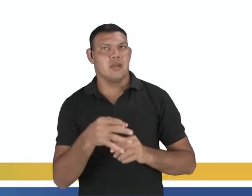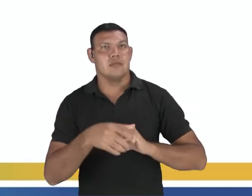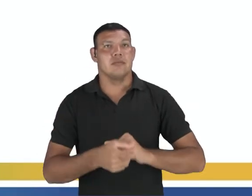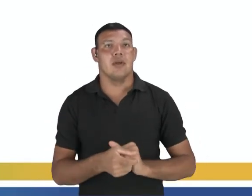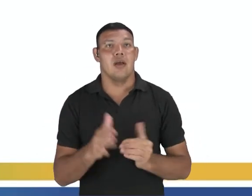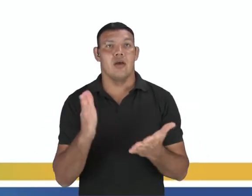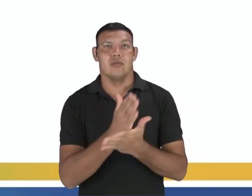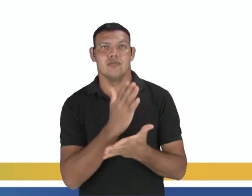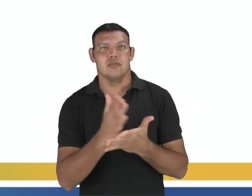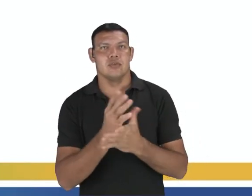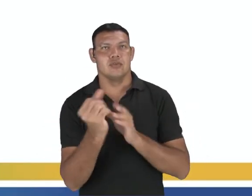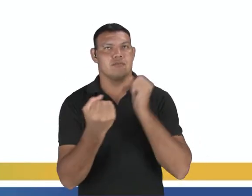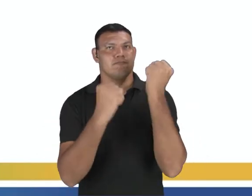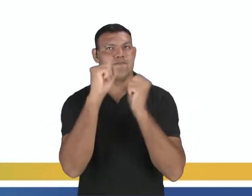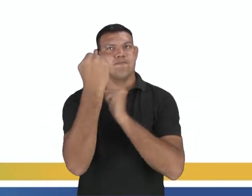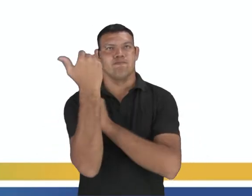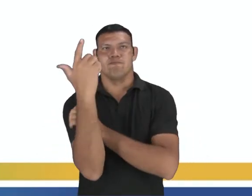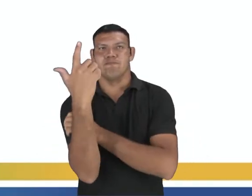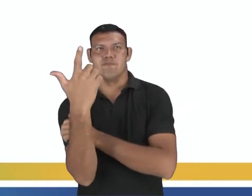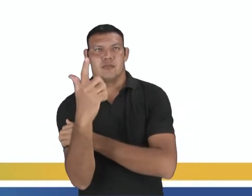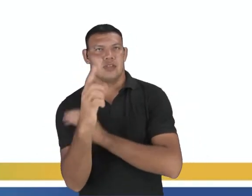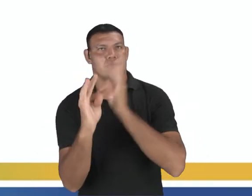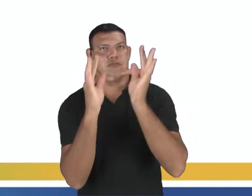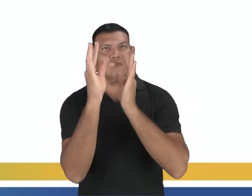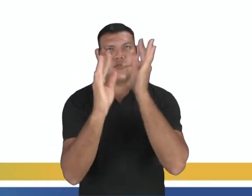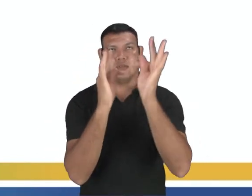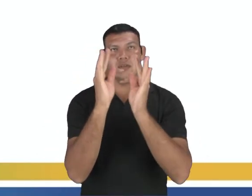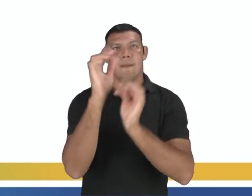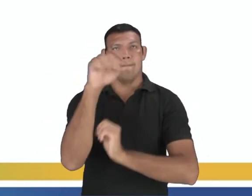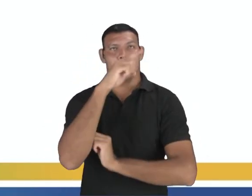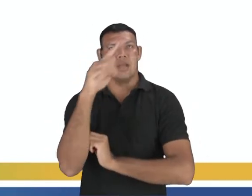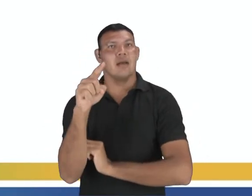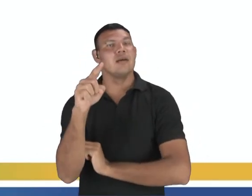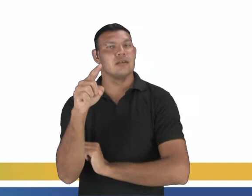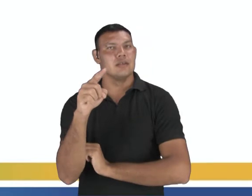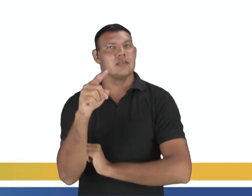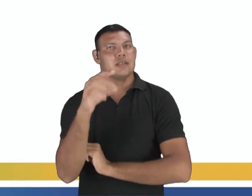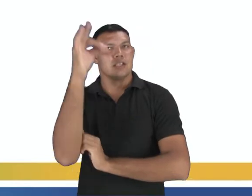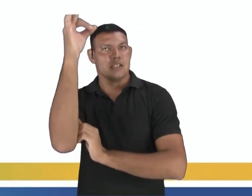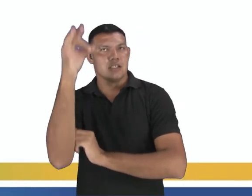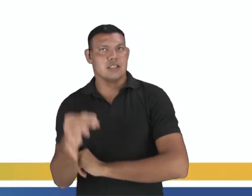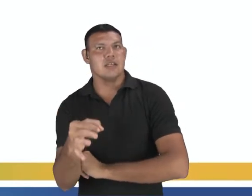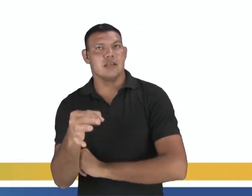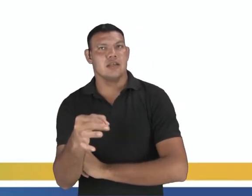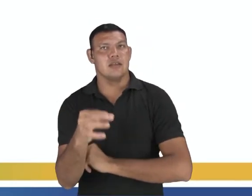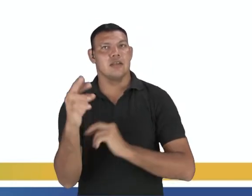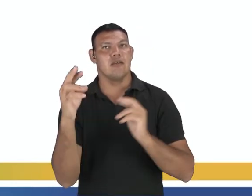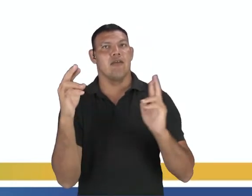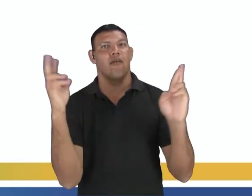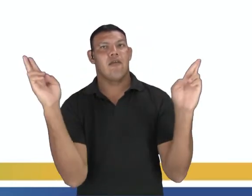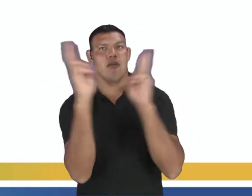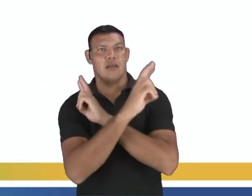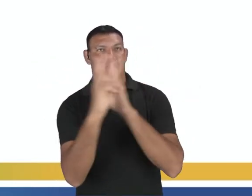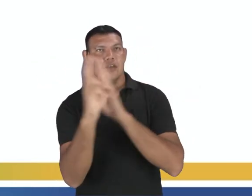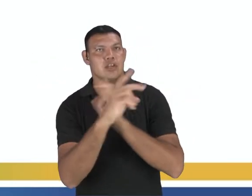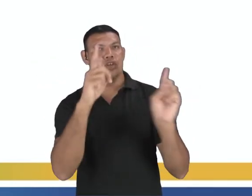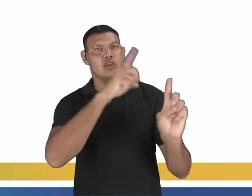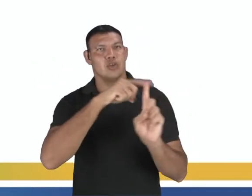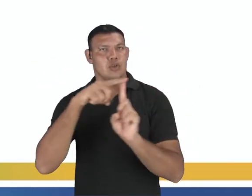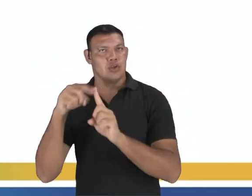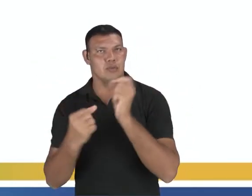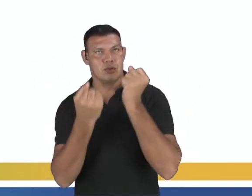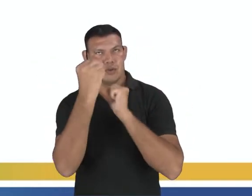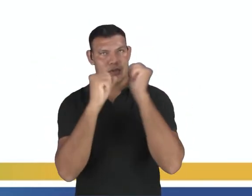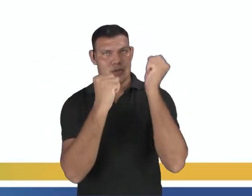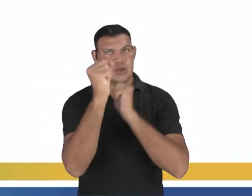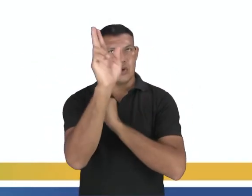grandes aparatos tecnológicos. Marca alternativa que corresponde ao tipo de indústria que utiliza pouco tecnologia no processo